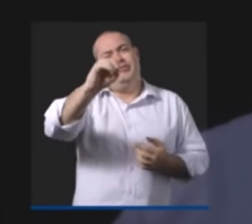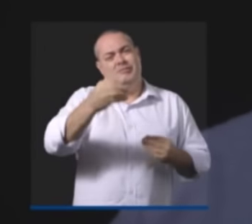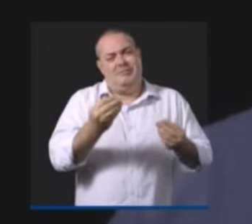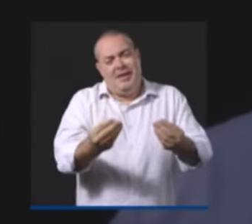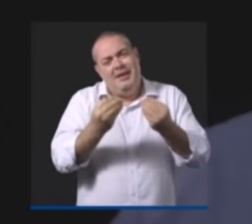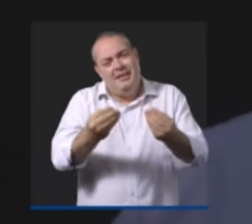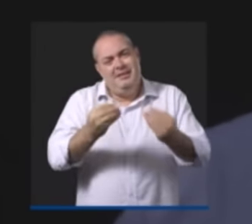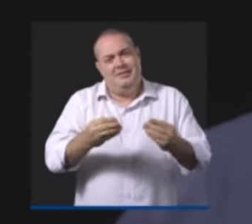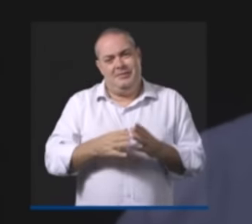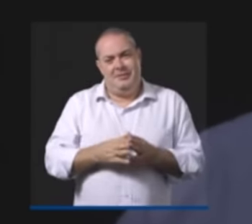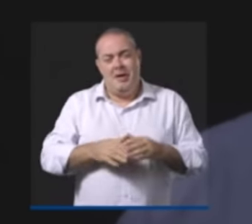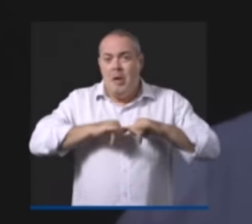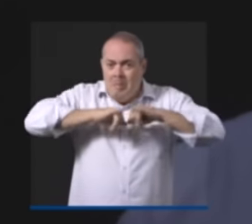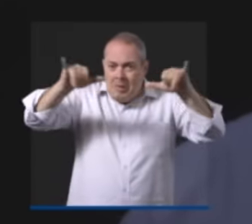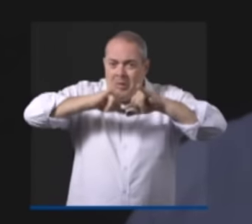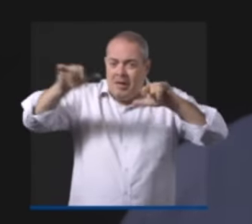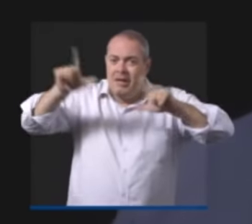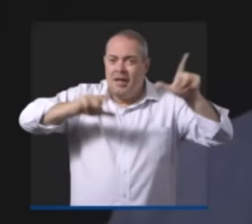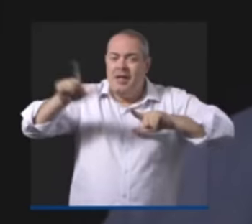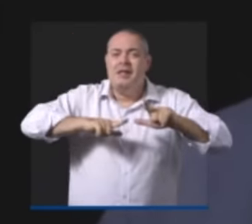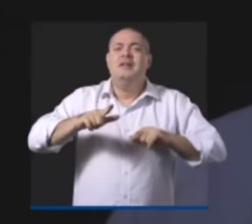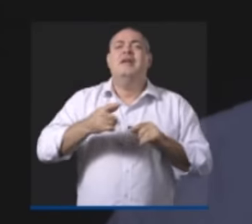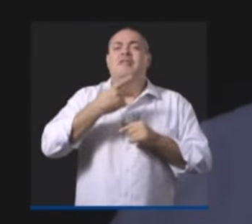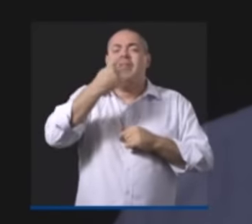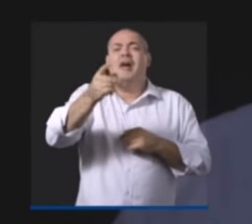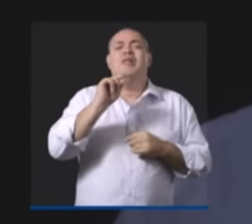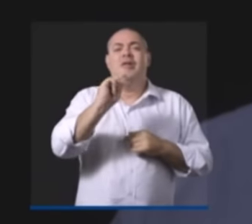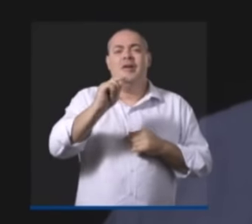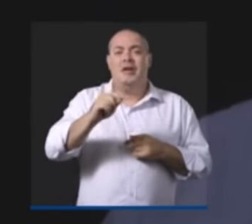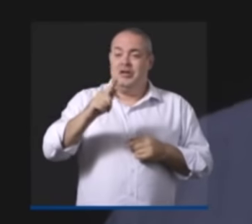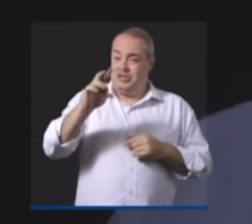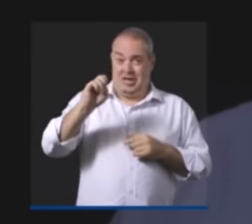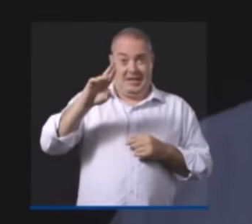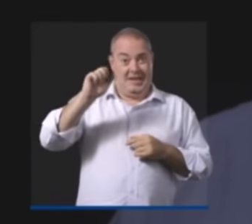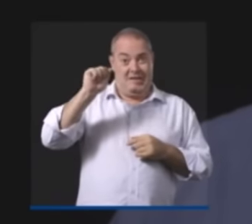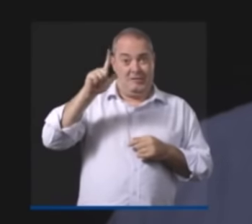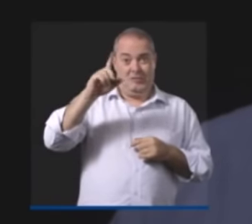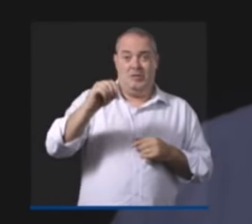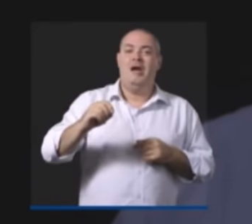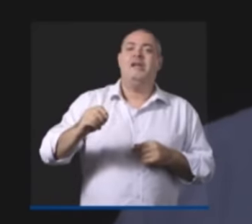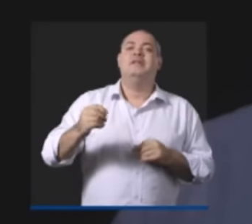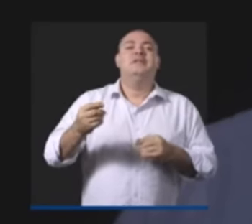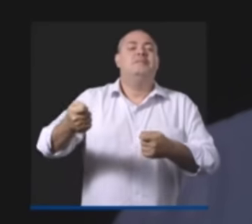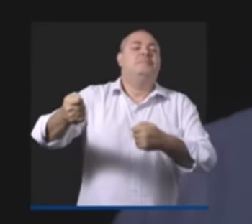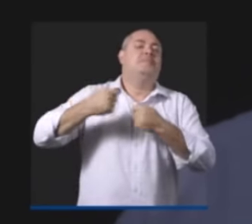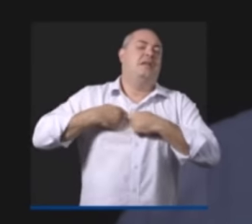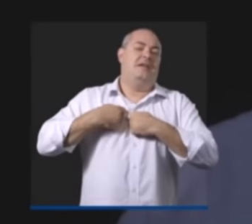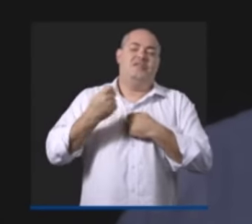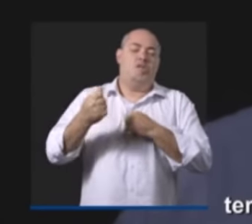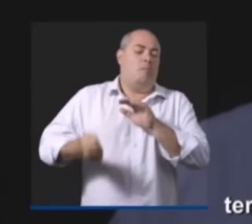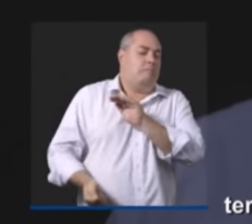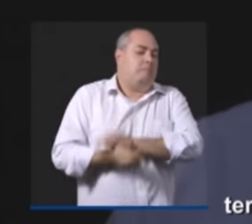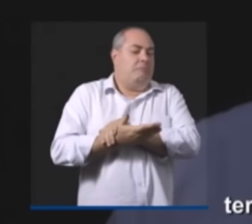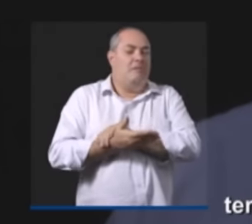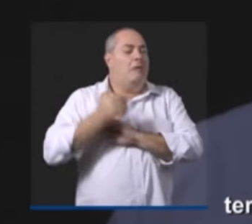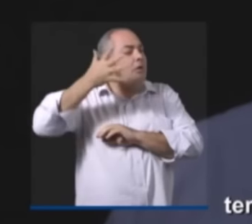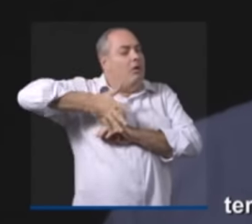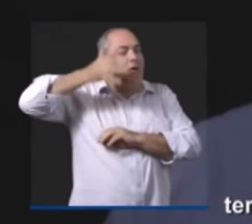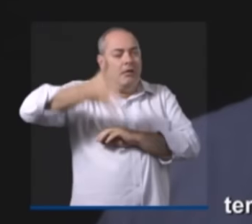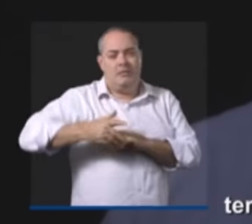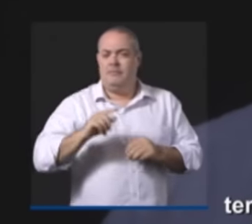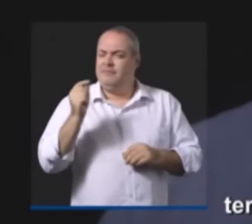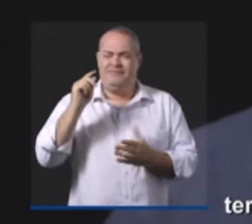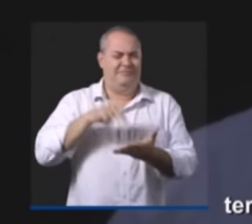resta, a credibilidade. Em propaganda, Calil tem a coragem de dizer que seu Geraldo teria